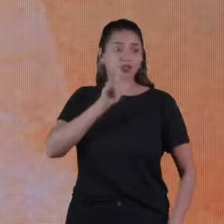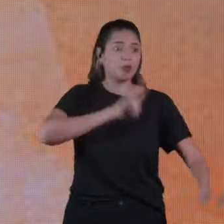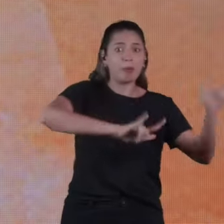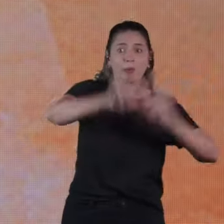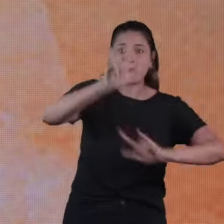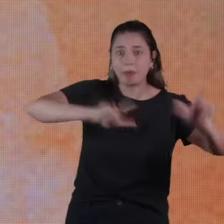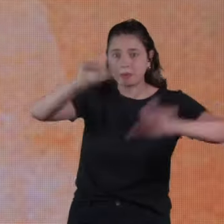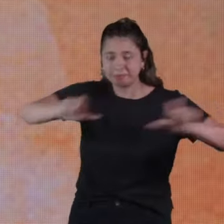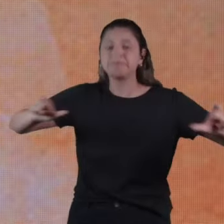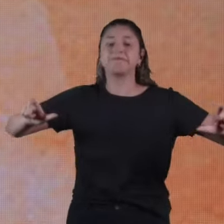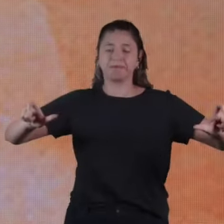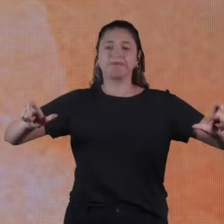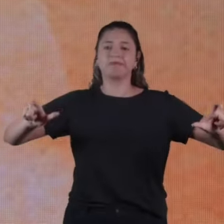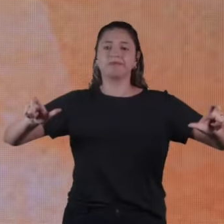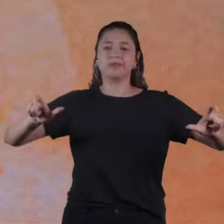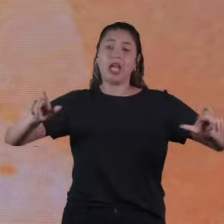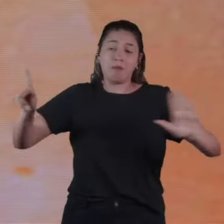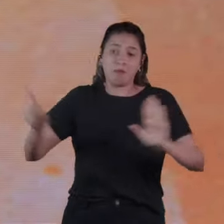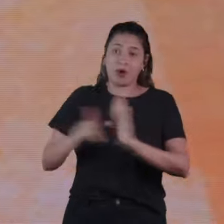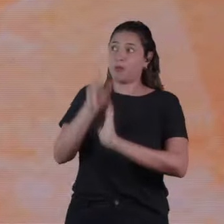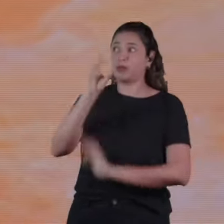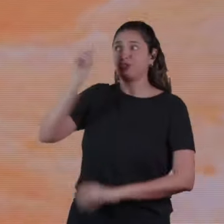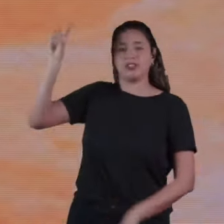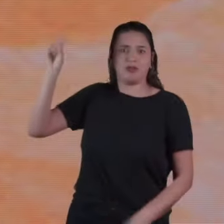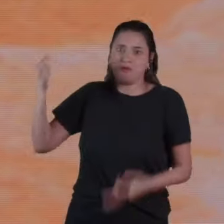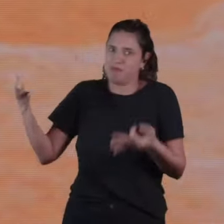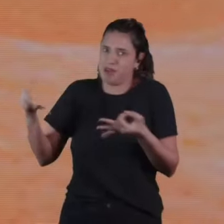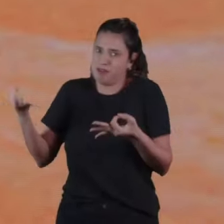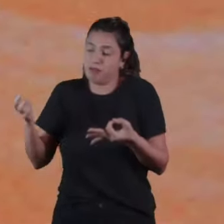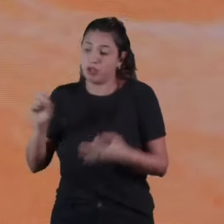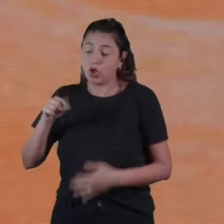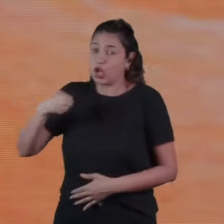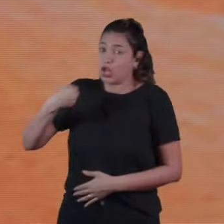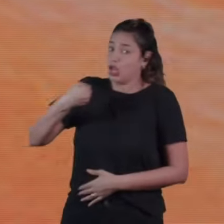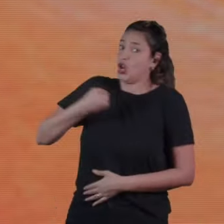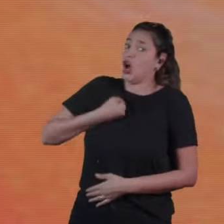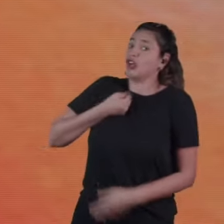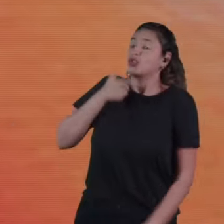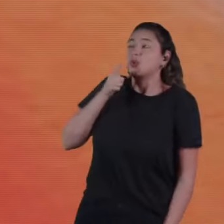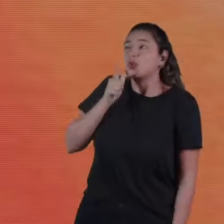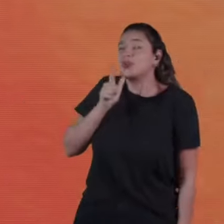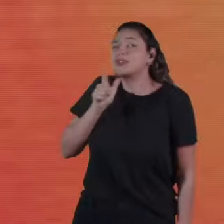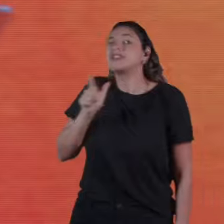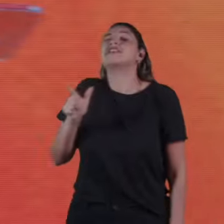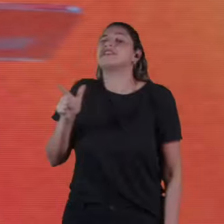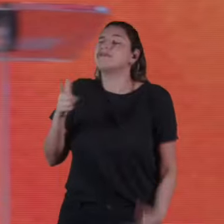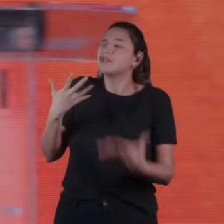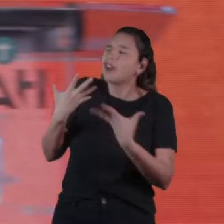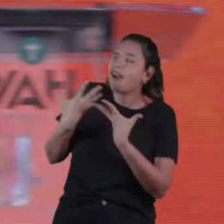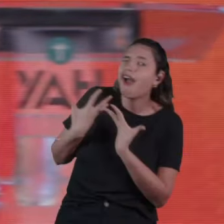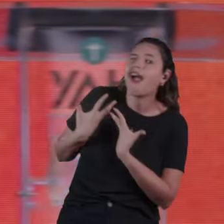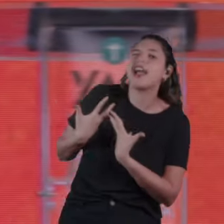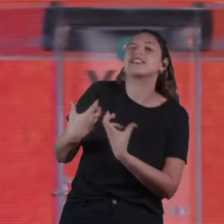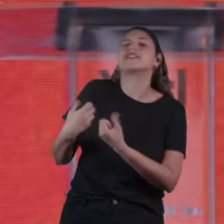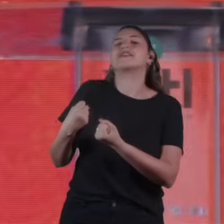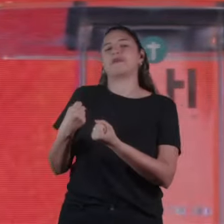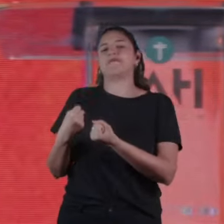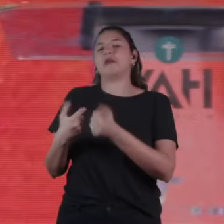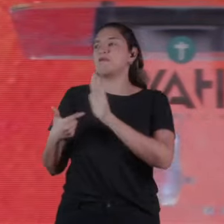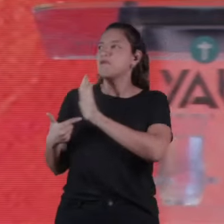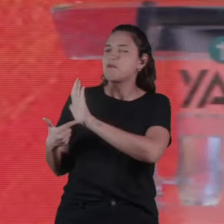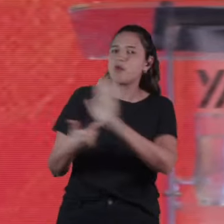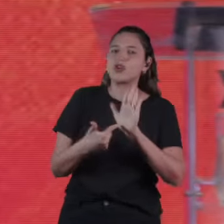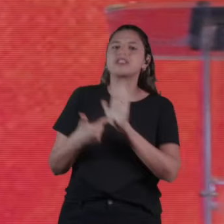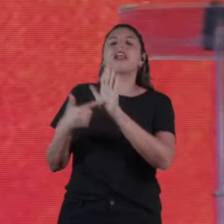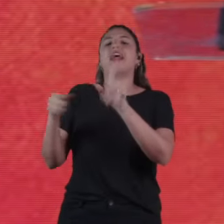Deus existe perfeitamente, e que nós parcialmente conseguimos receber, conseguimos expressar.